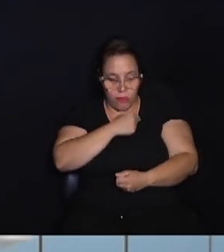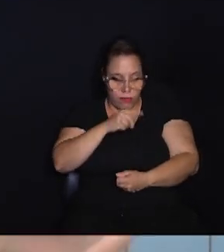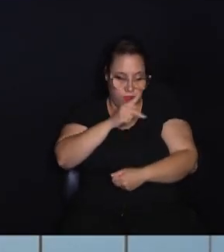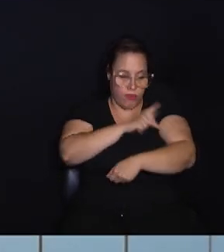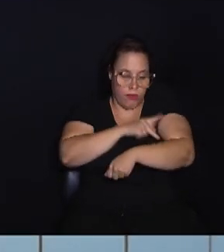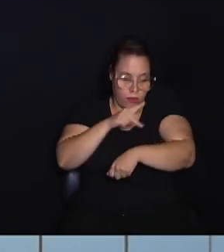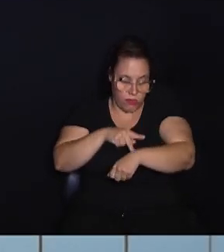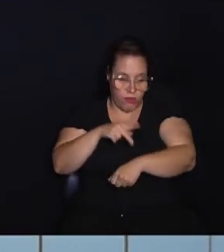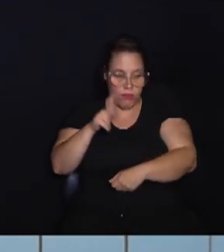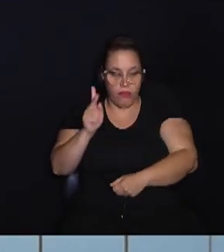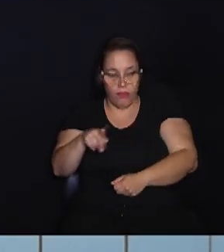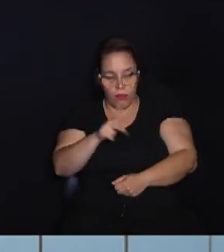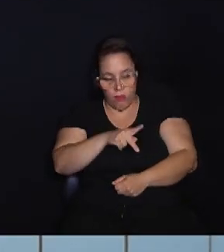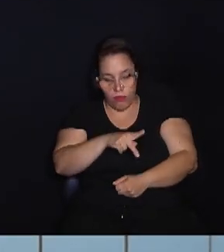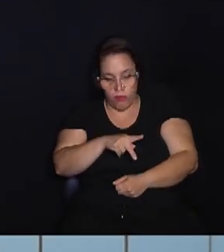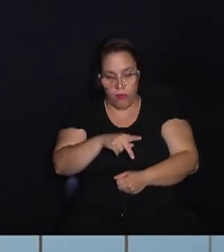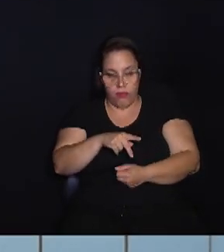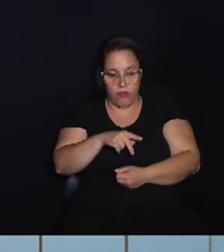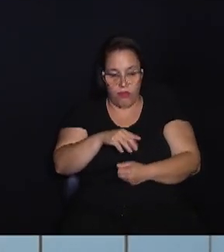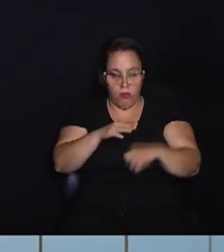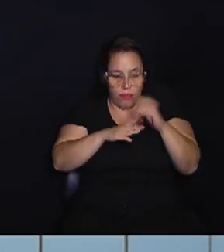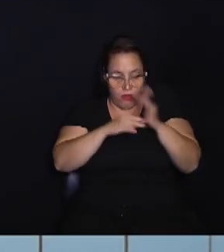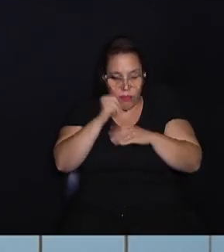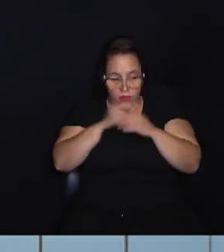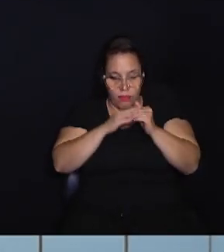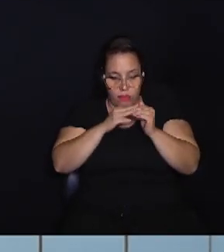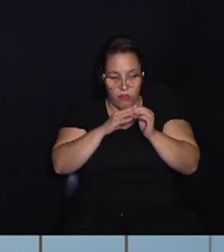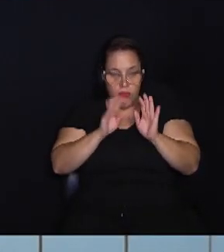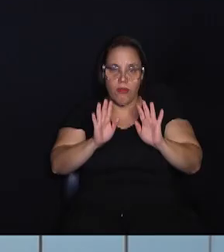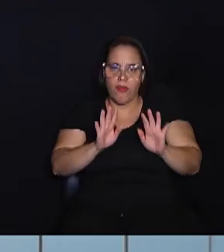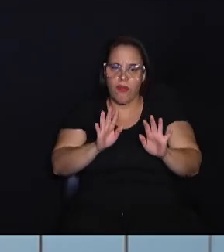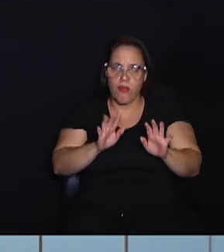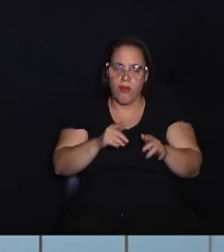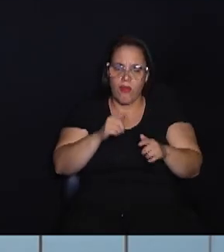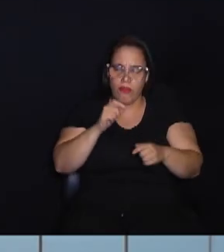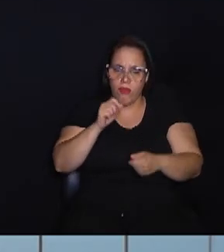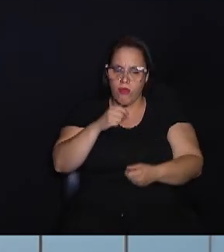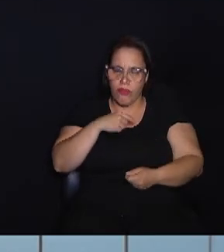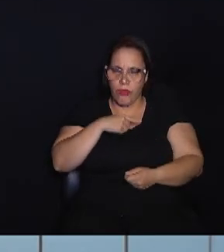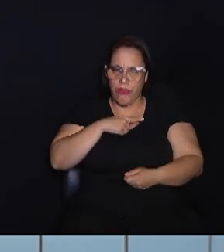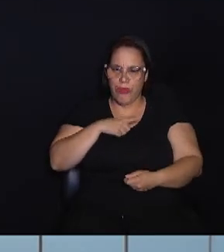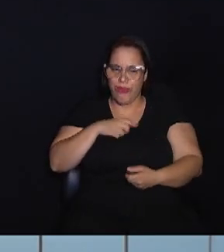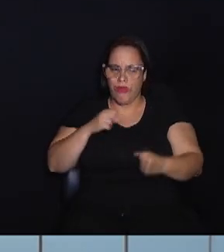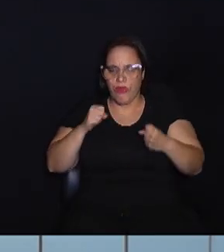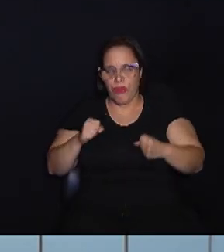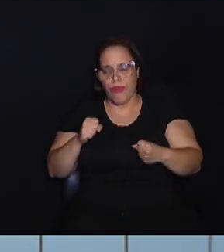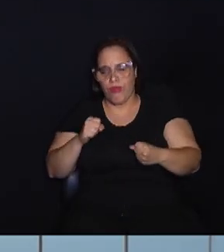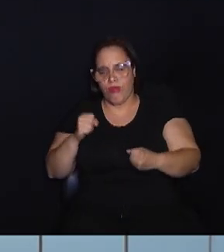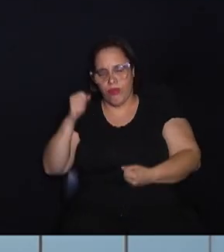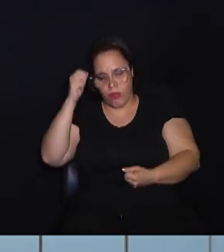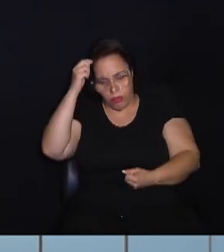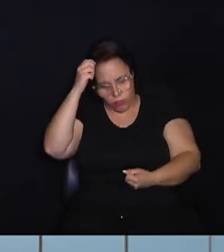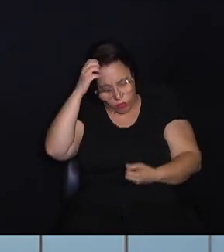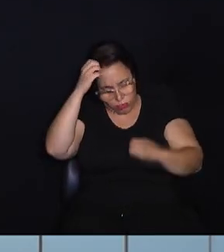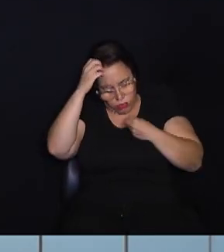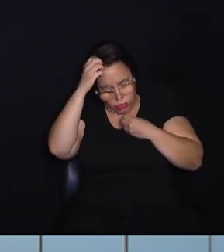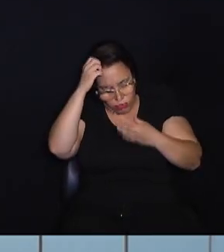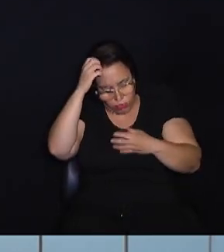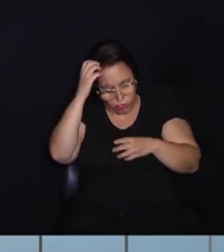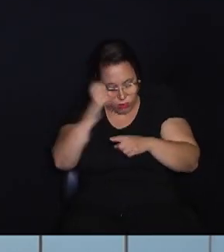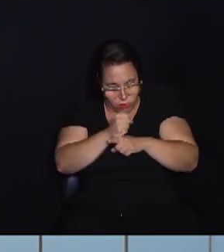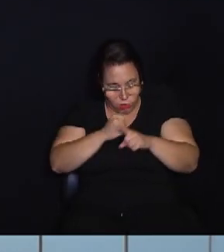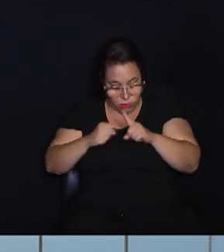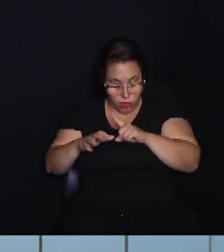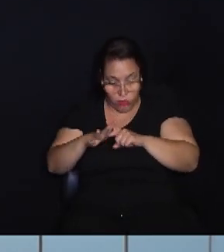pedagogo ou trabalha na área do tratamento, né, de tem coisa acontecendo que pode beneficiar aí a